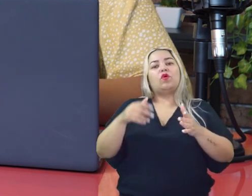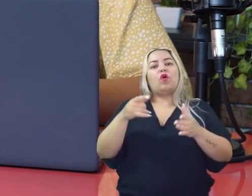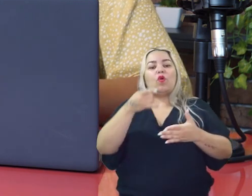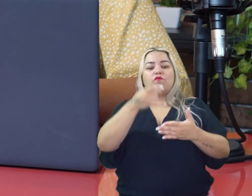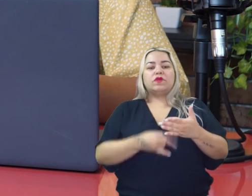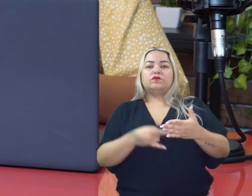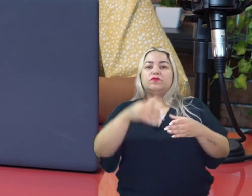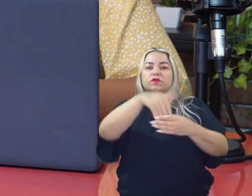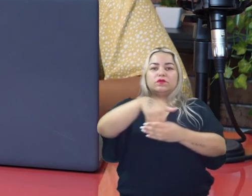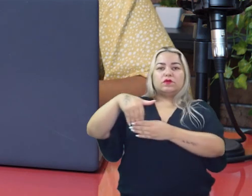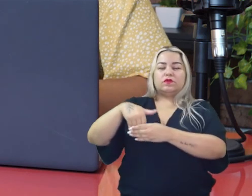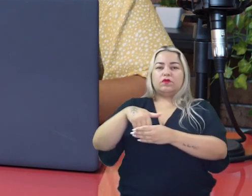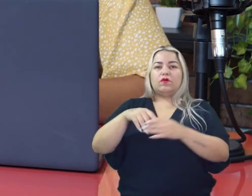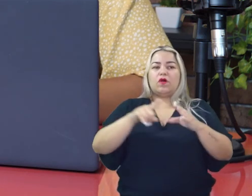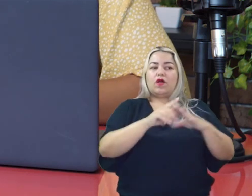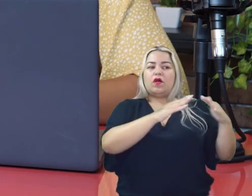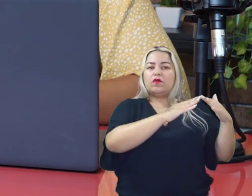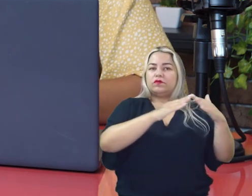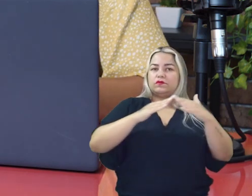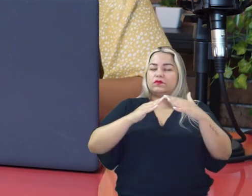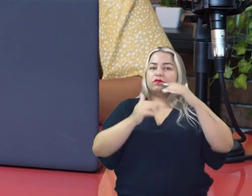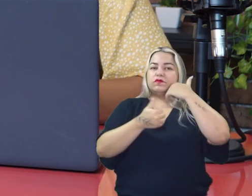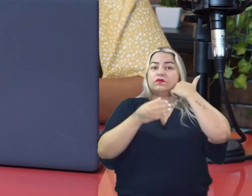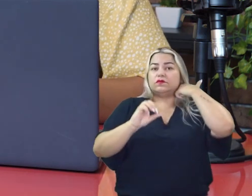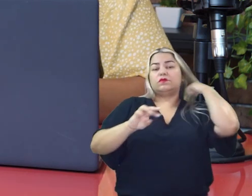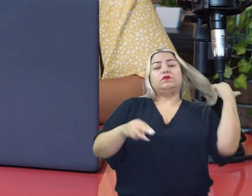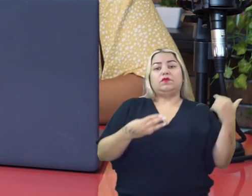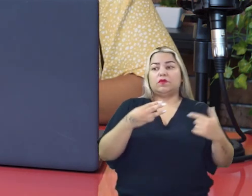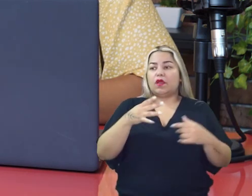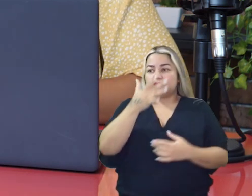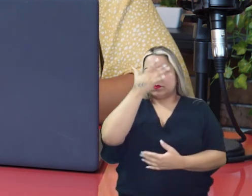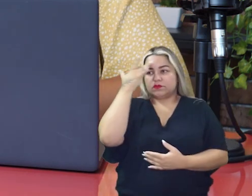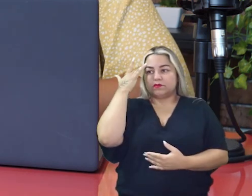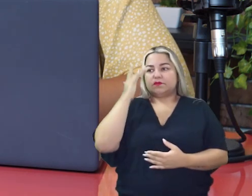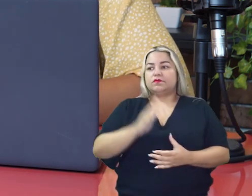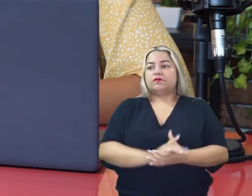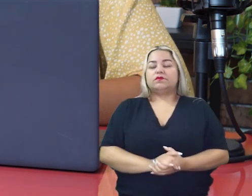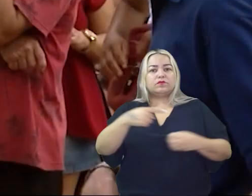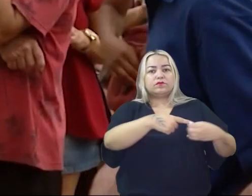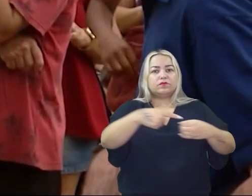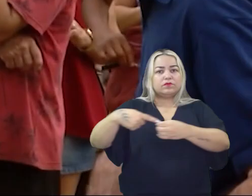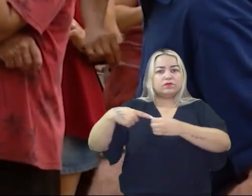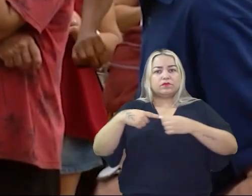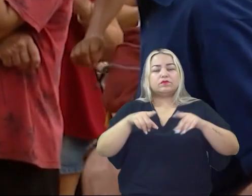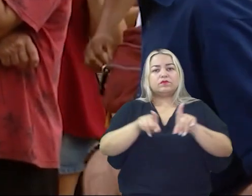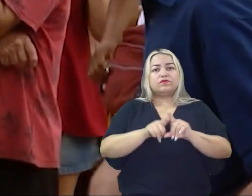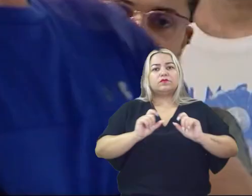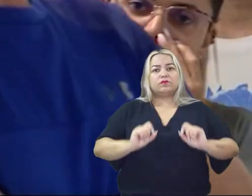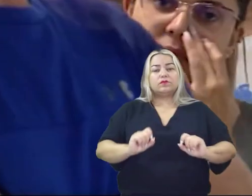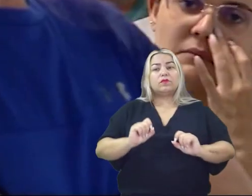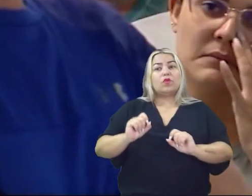títulos eleitorais entre moradores de cidades vizinhas com menos de 10 mil habitantes. Dados do